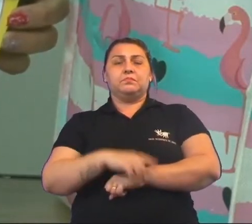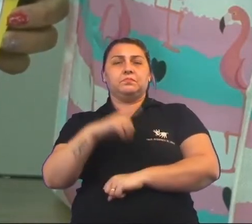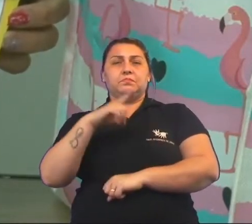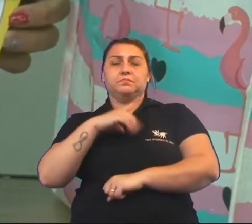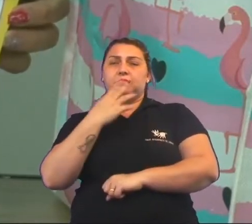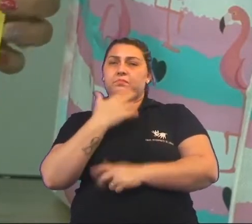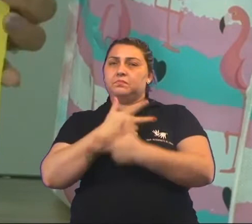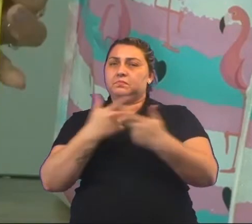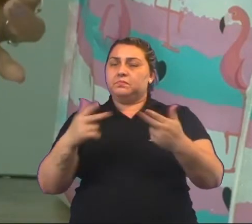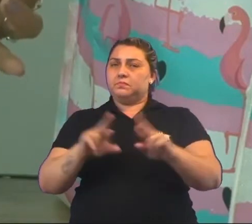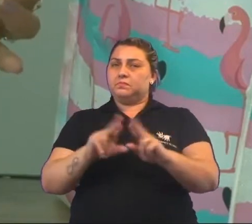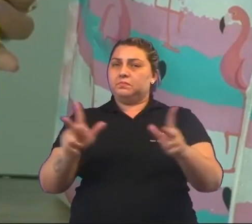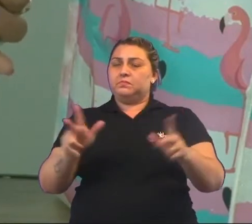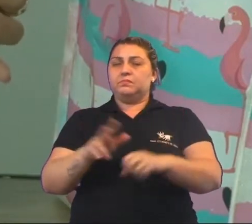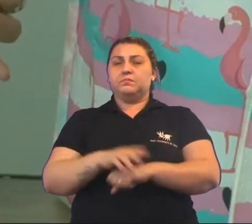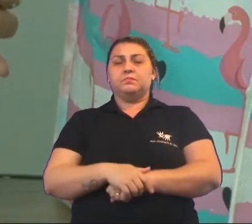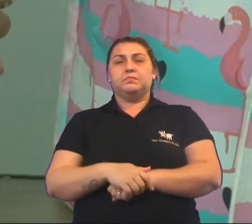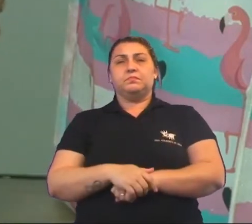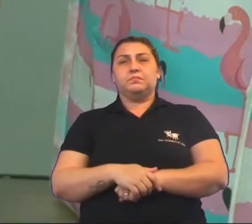cores diferentes.